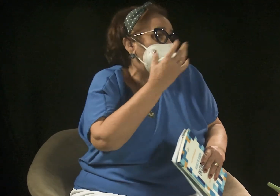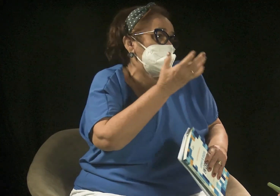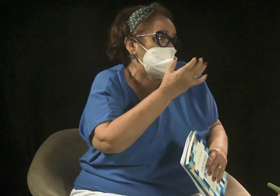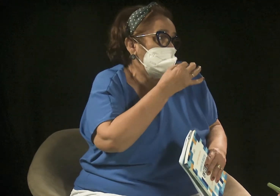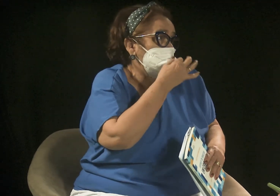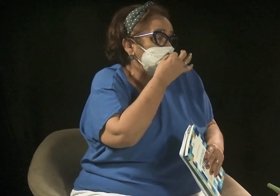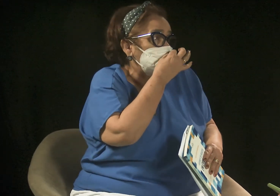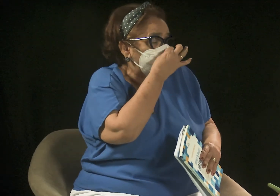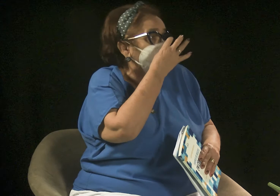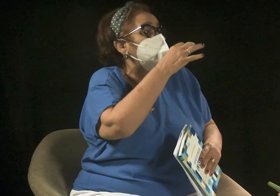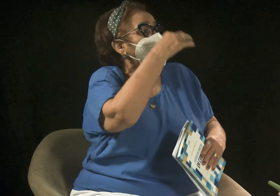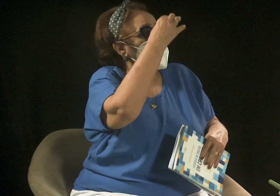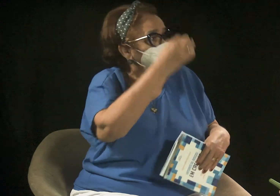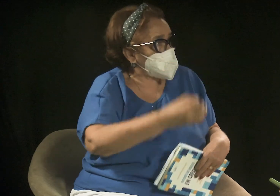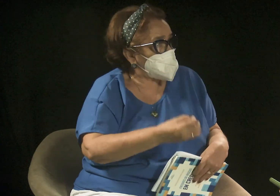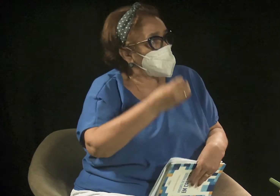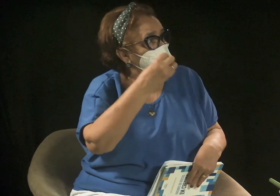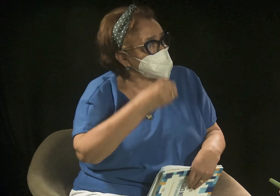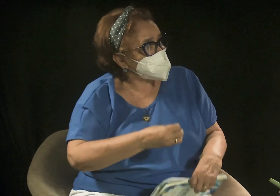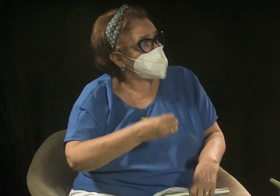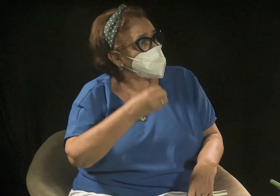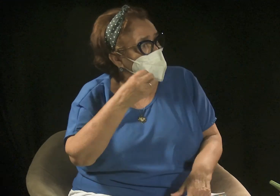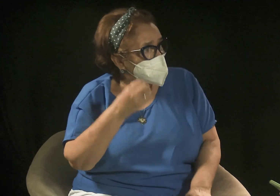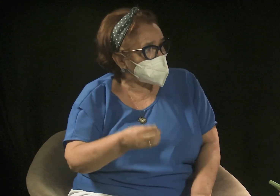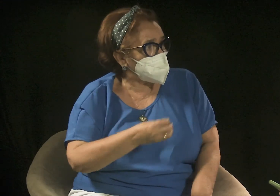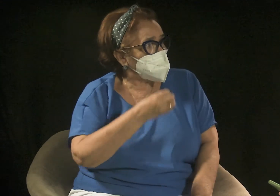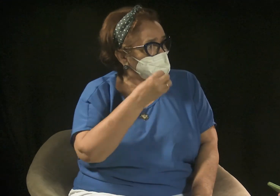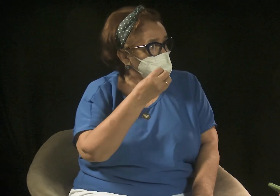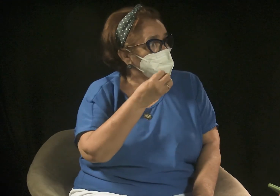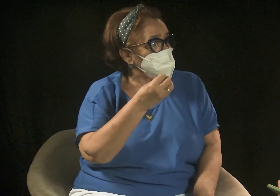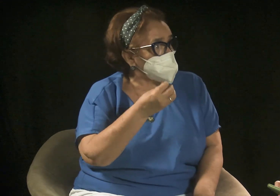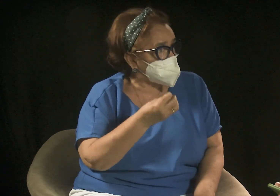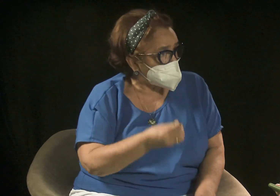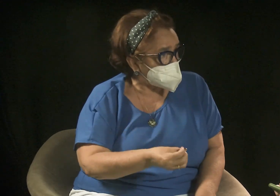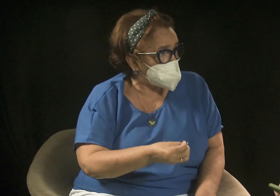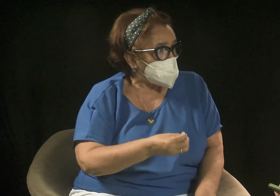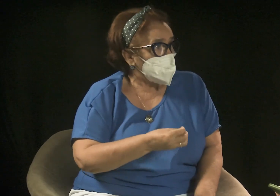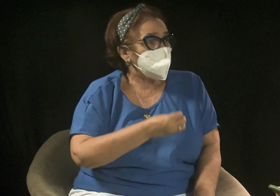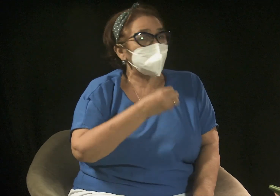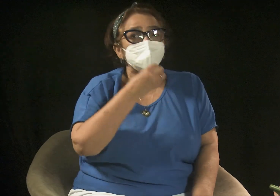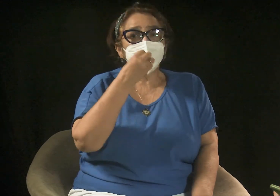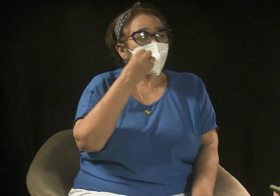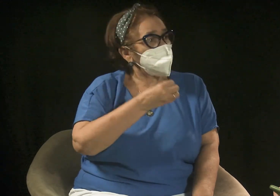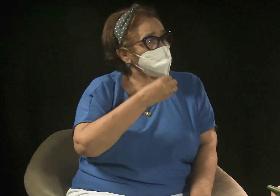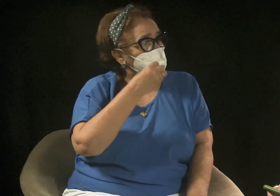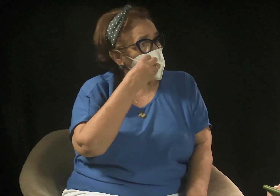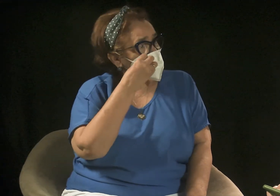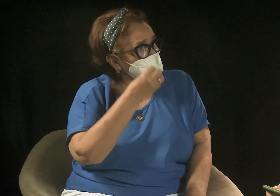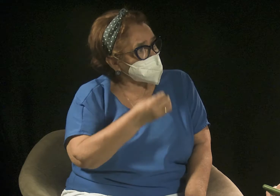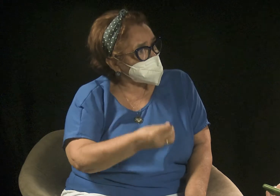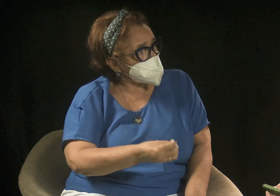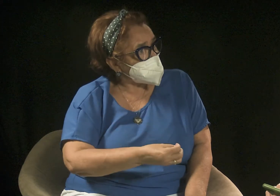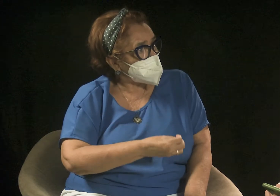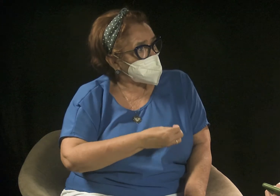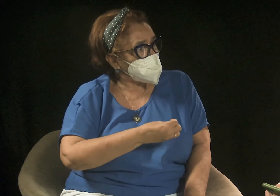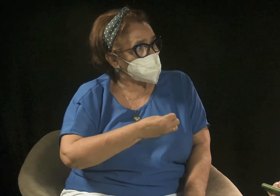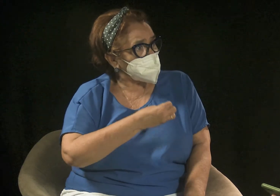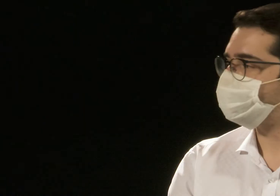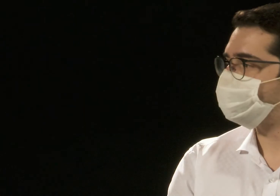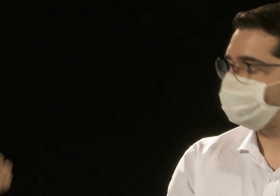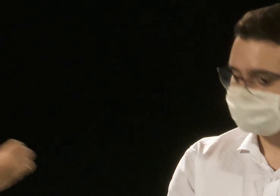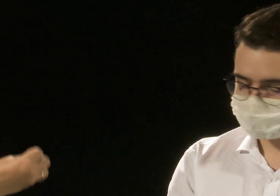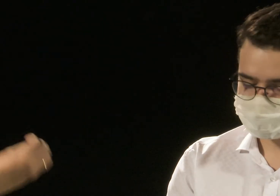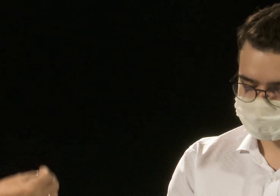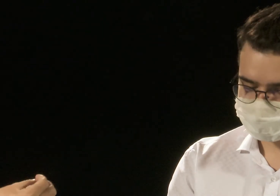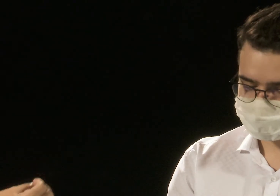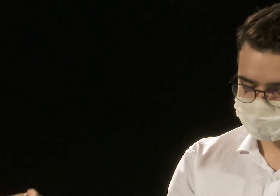amassou, olha aí. Então, por que a escola precisa trabalhar a educação sexual? Para trabalhar justamente os aspectos biológicos. A